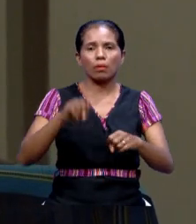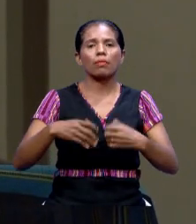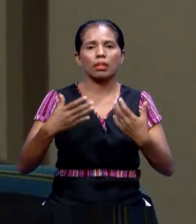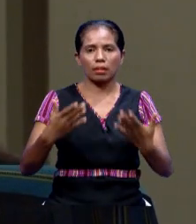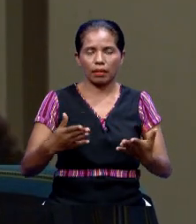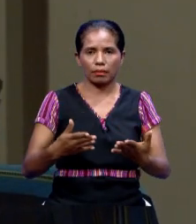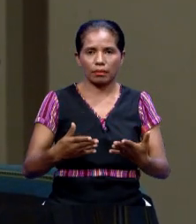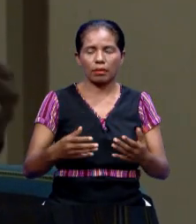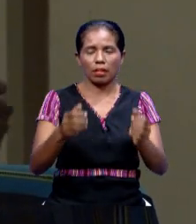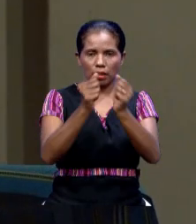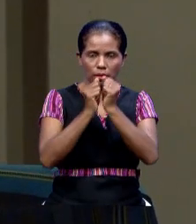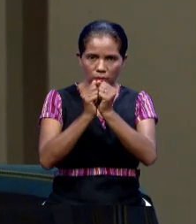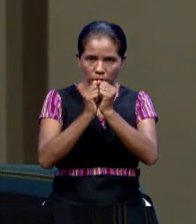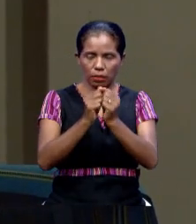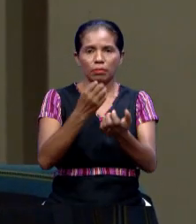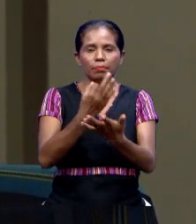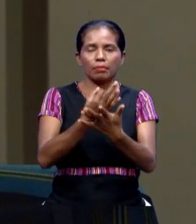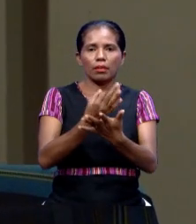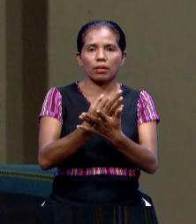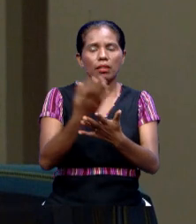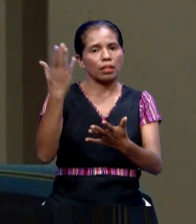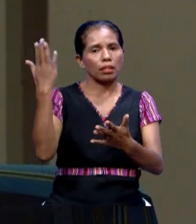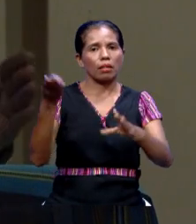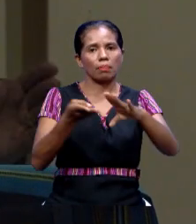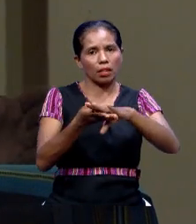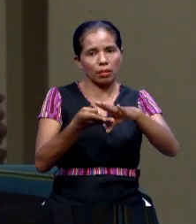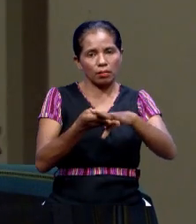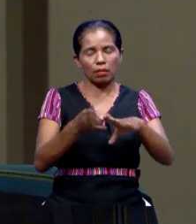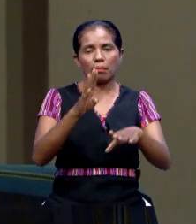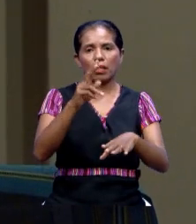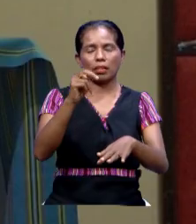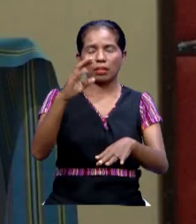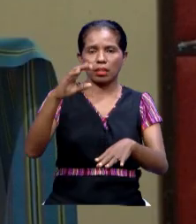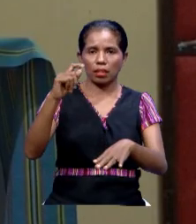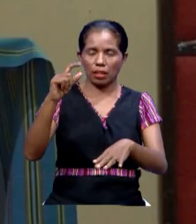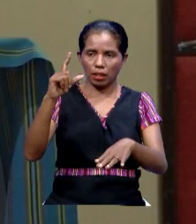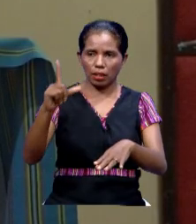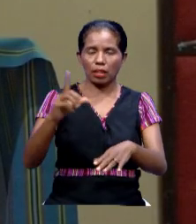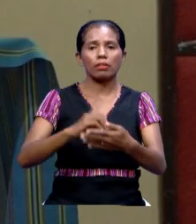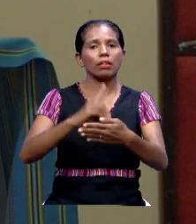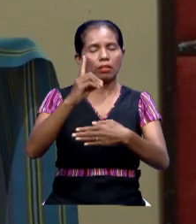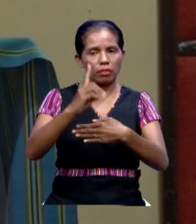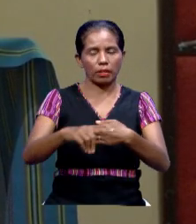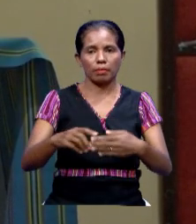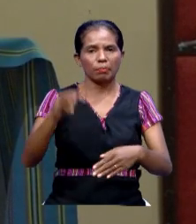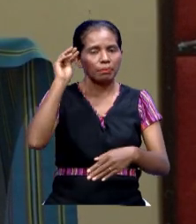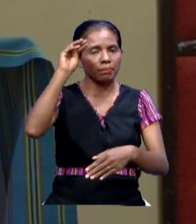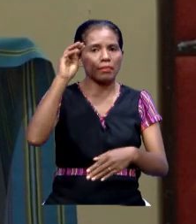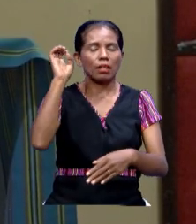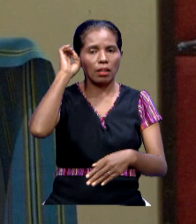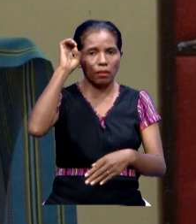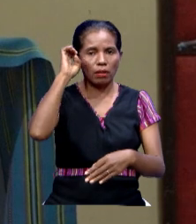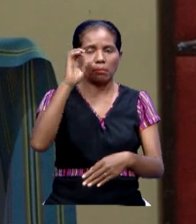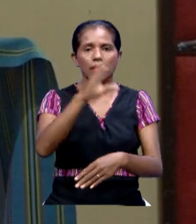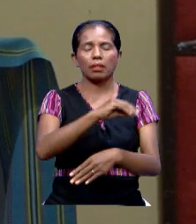hamutuk, ho osa nebe makai bensetel, kita beli atau perlu ada sembol. Ministro Coordenador Assunto Econômico